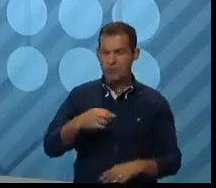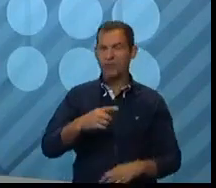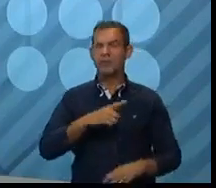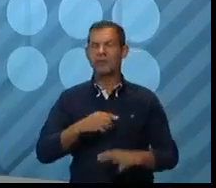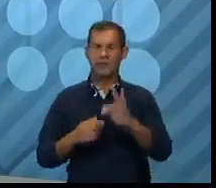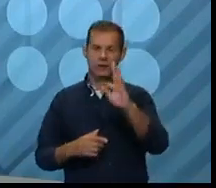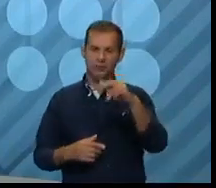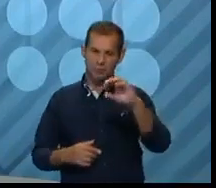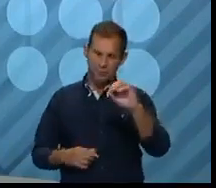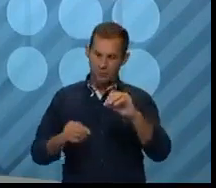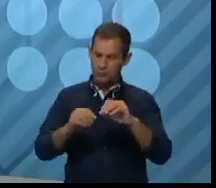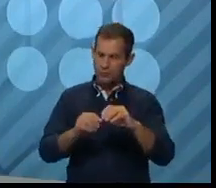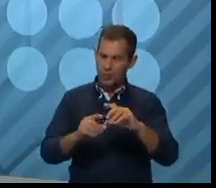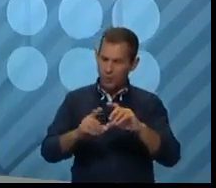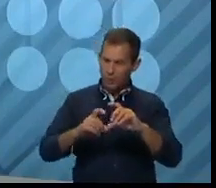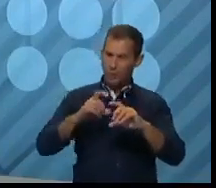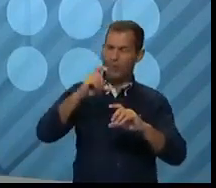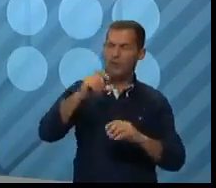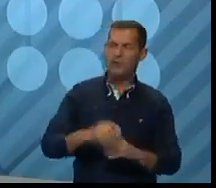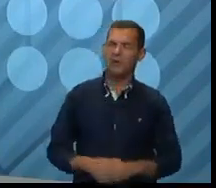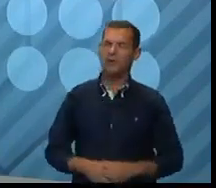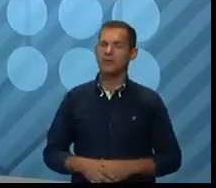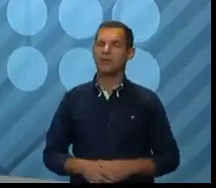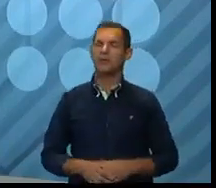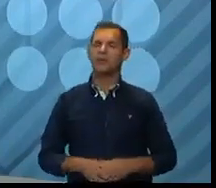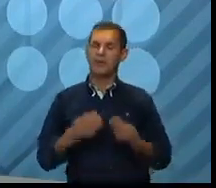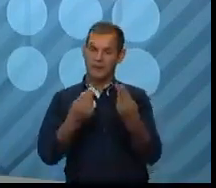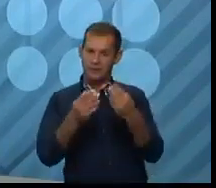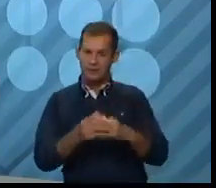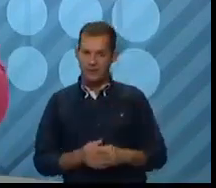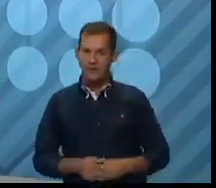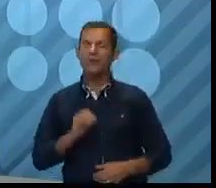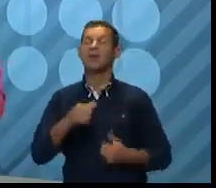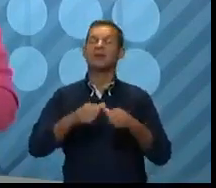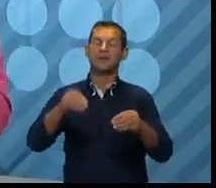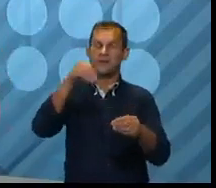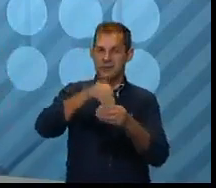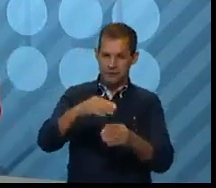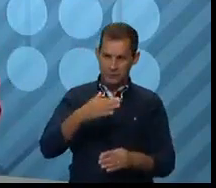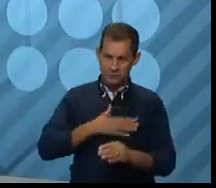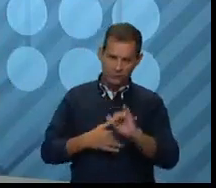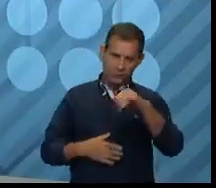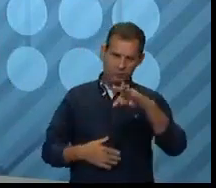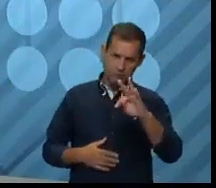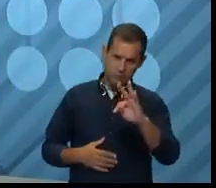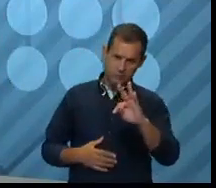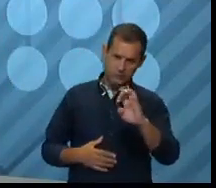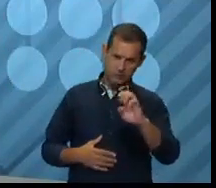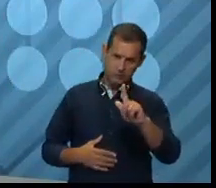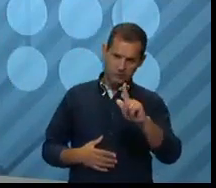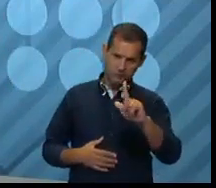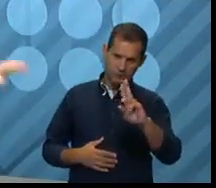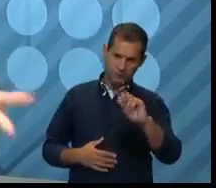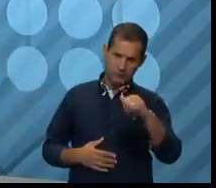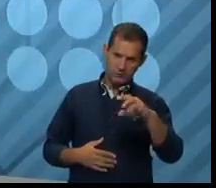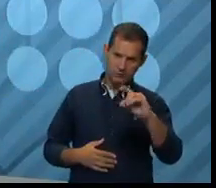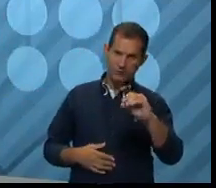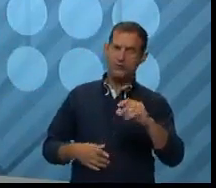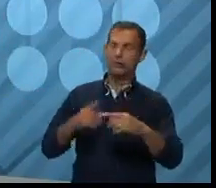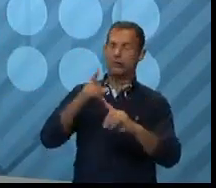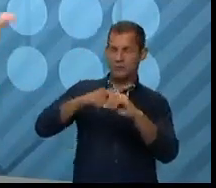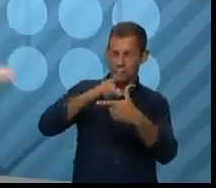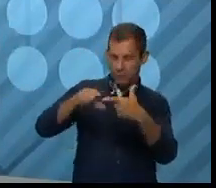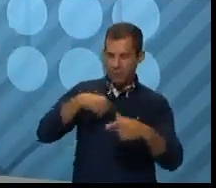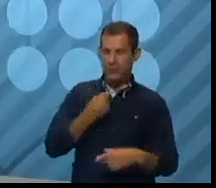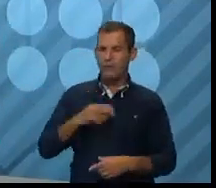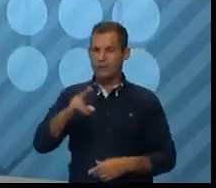tenho uma função maior, a derivada dessa função maior, ela é igual ao que está dentro do meu integrando. Então, nesse tipo de problema, a gente utiliza